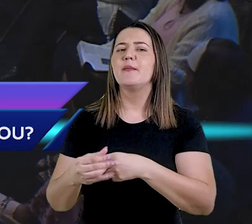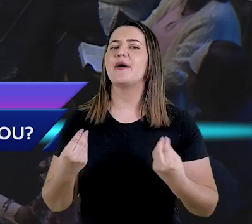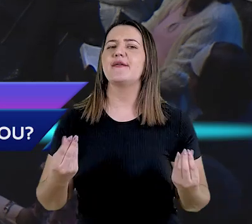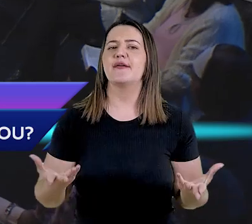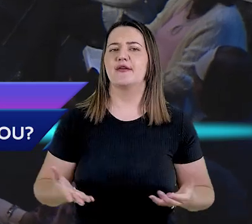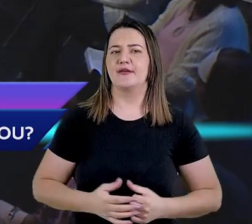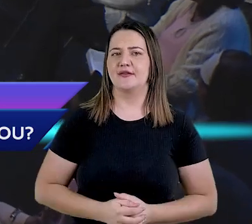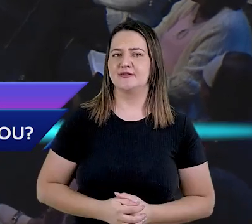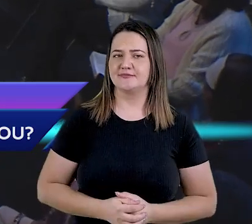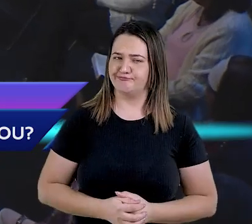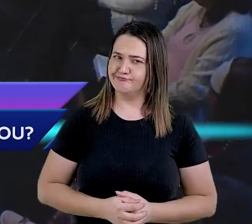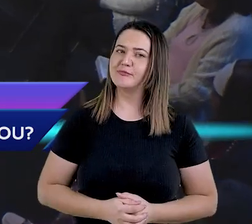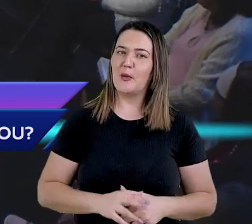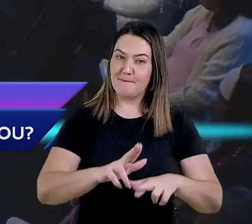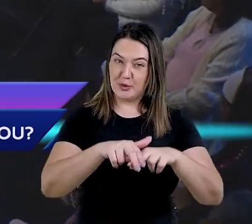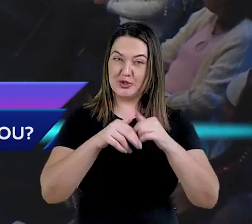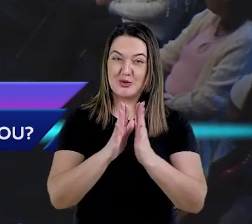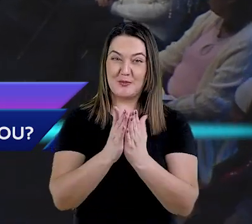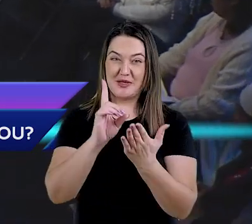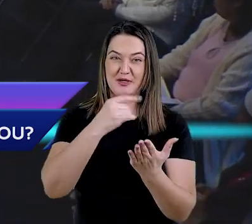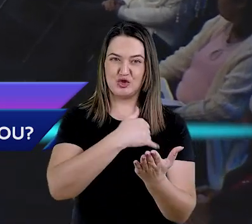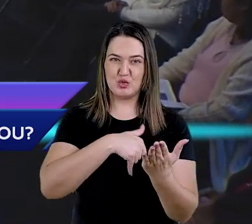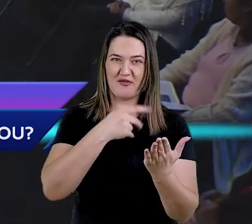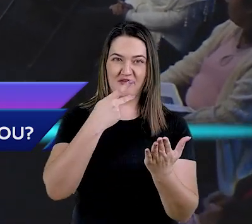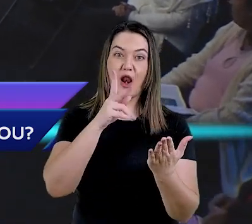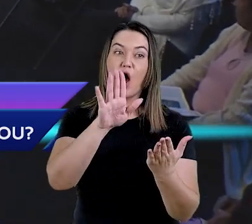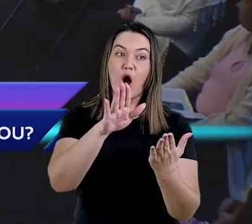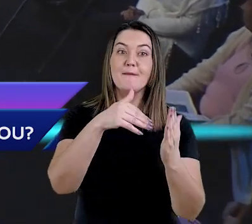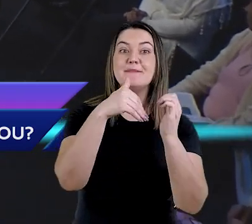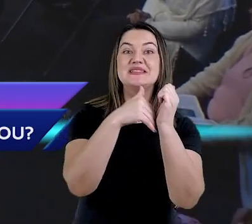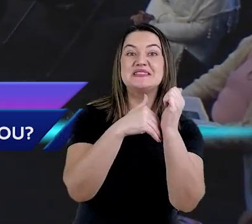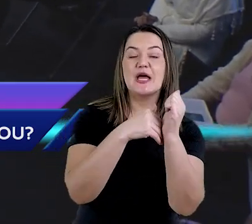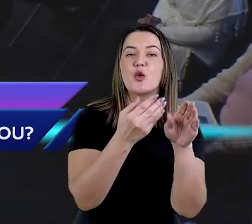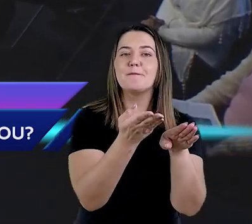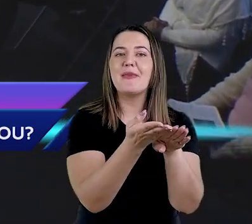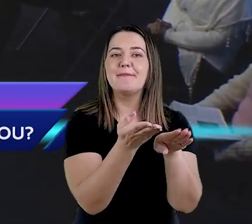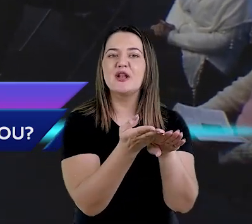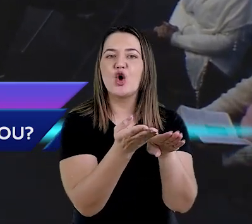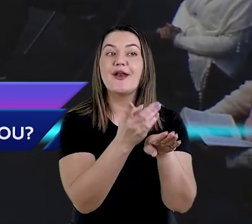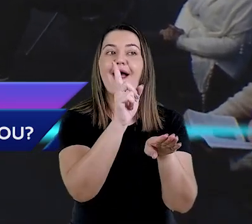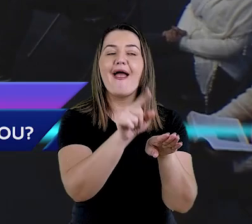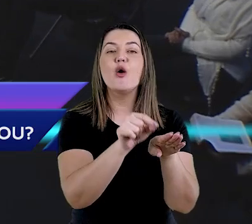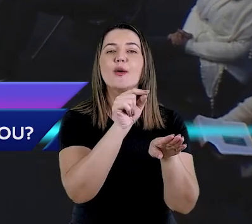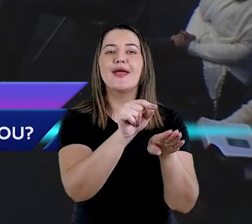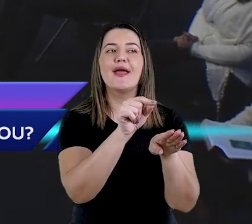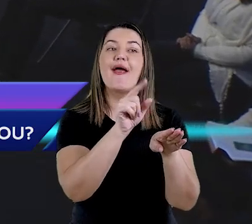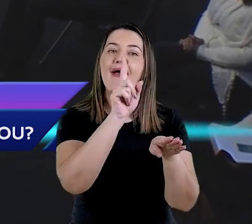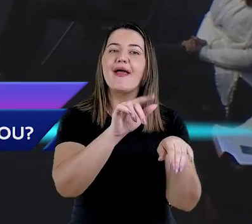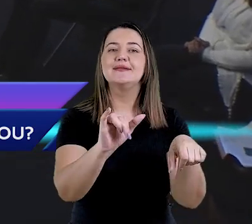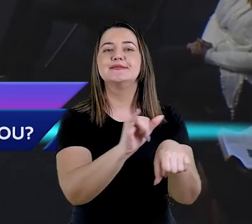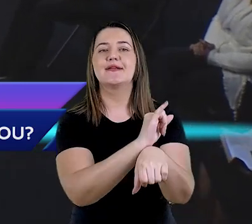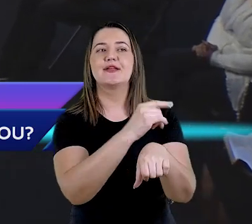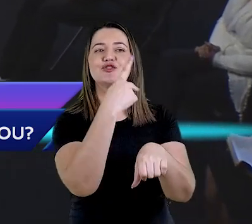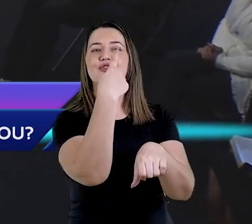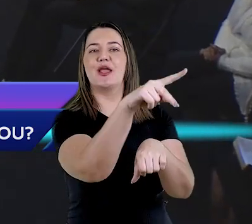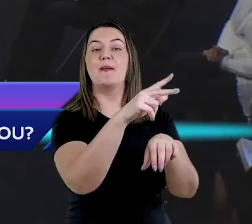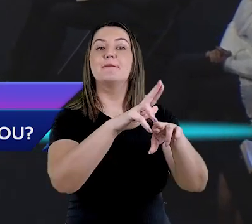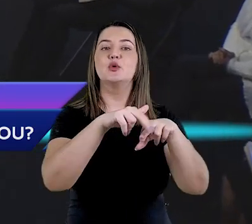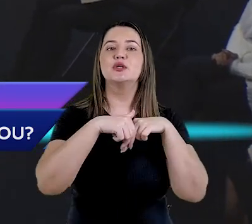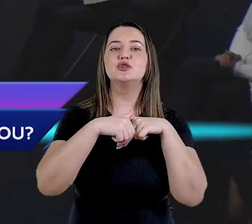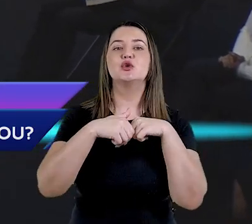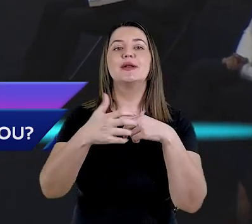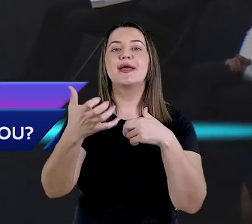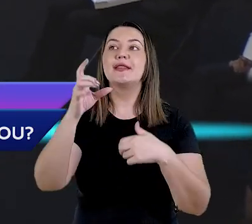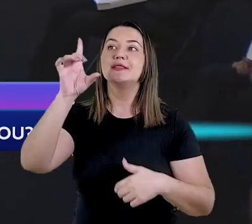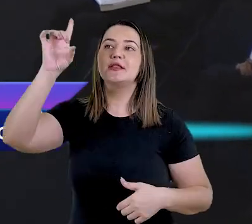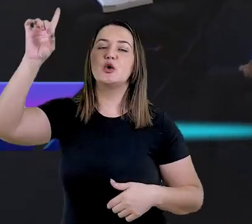fala do mistério de Babilônia, é porque o diabo se esconde, mas Deus vem para revelar. Deus vem para dizer e mostrar as reais